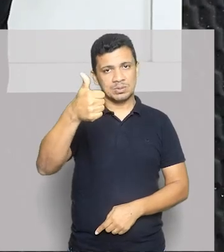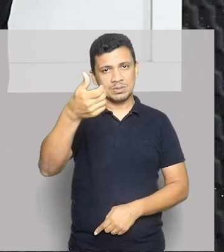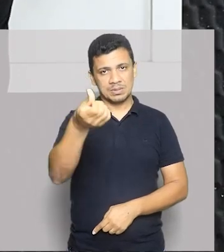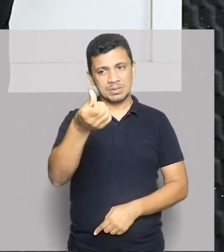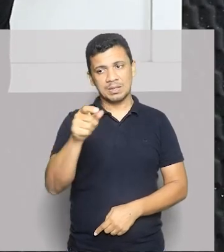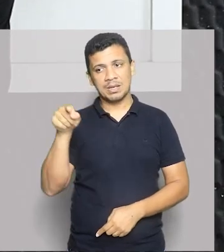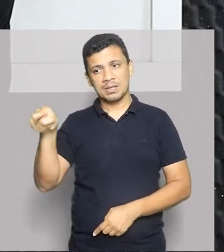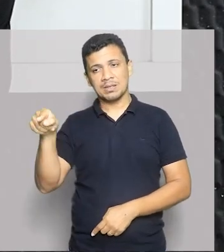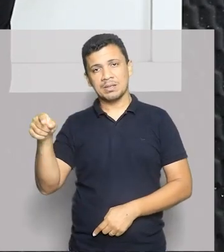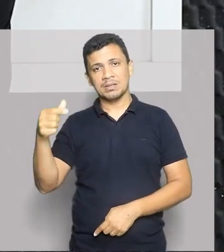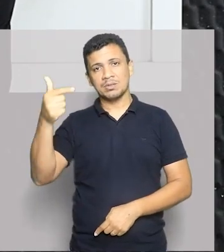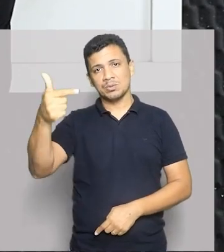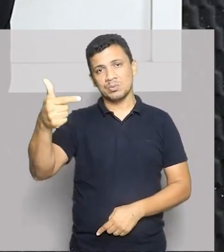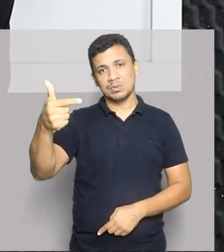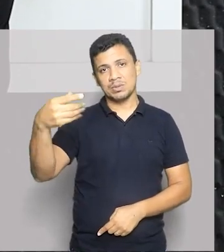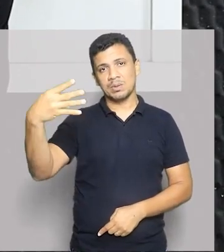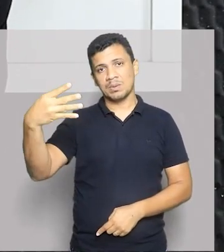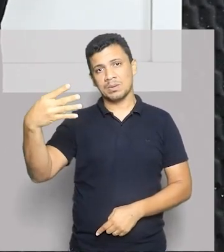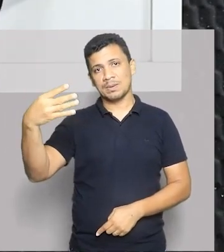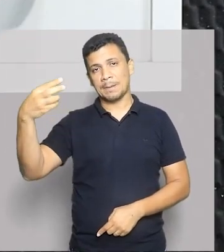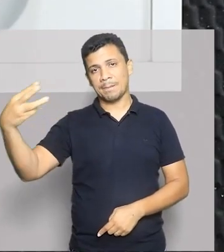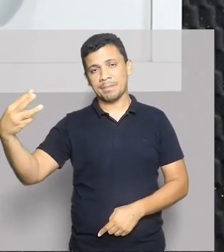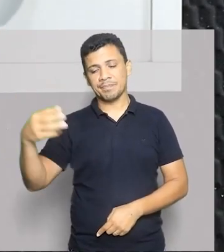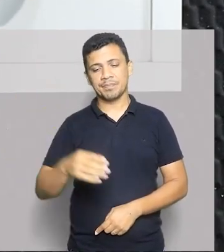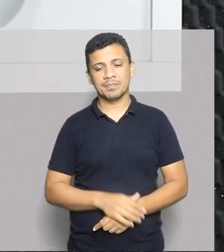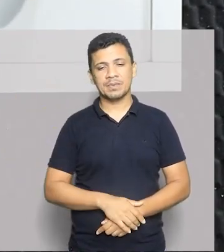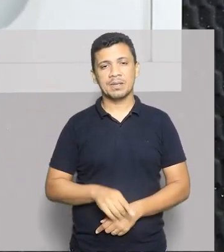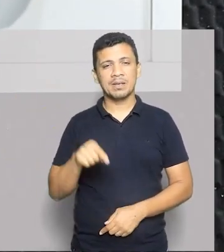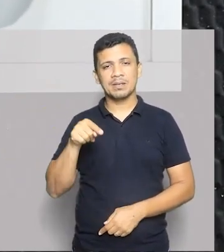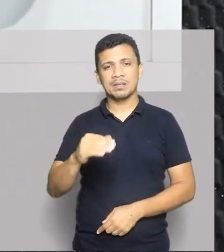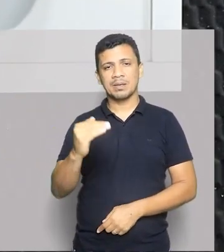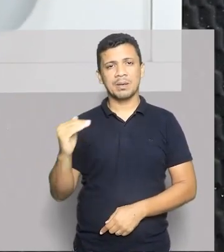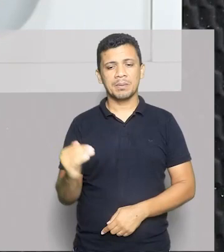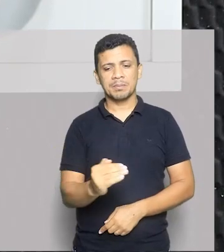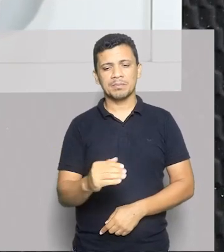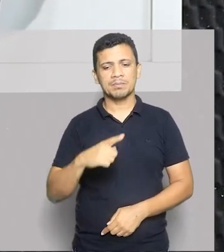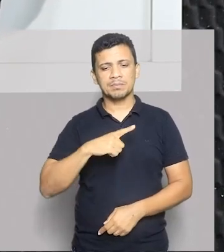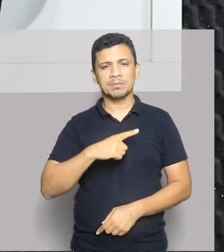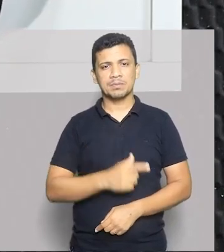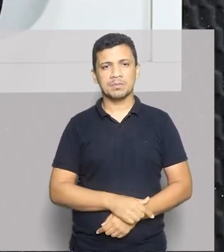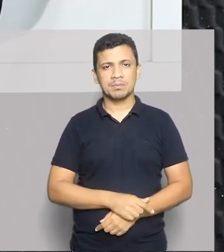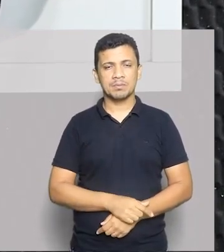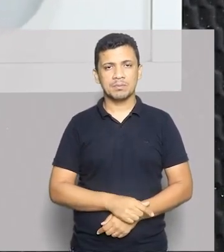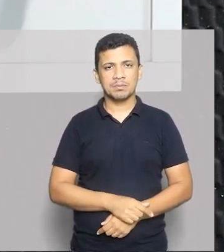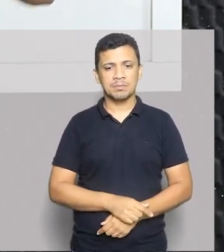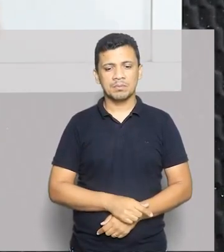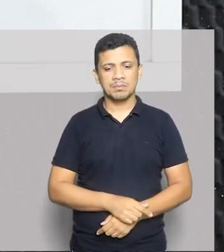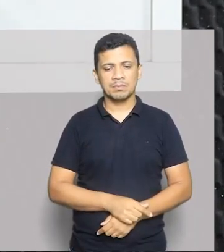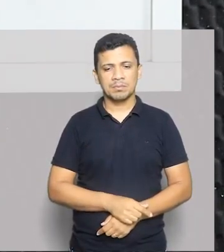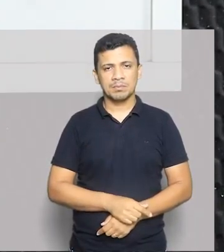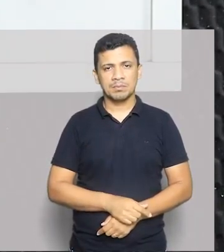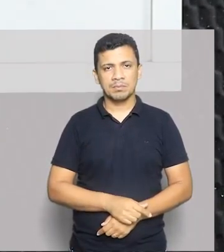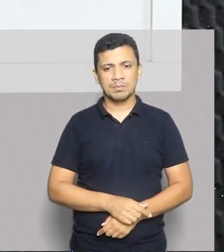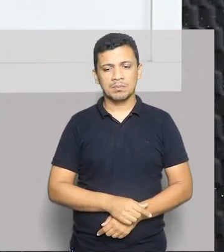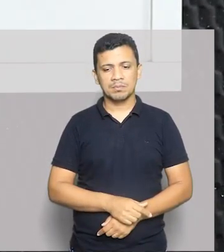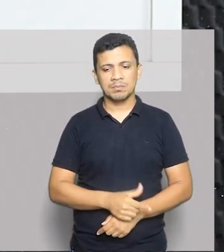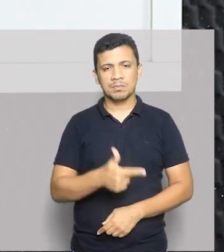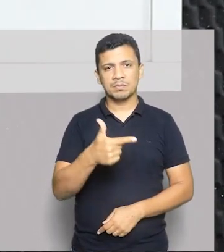vai ter 243. E aqui embaixo você vai ter 27,